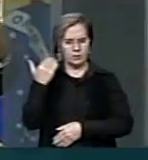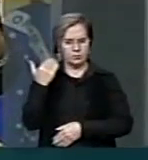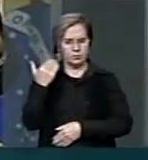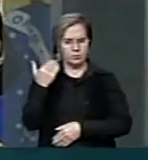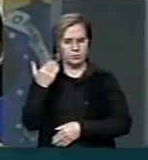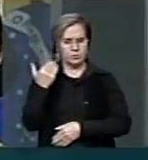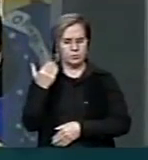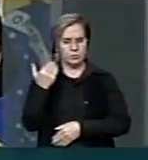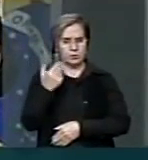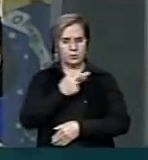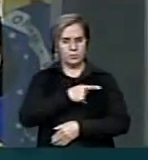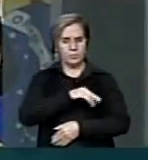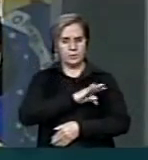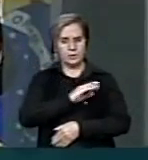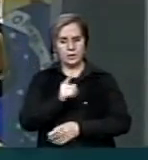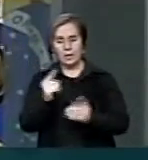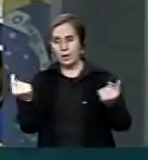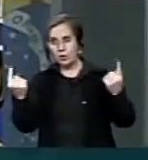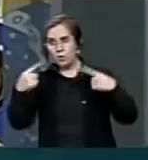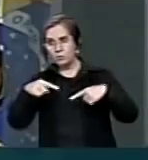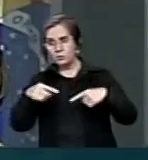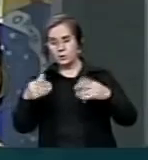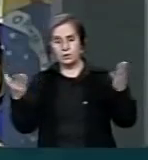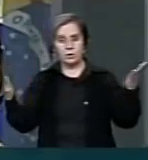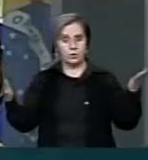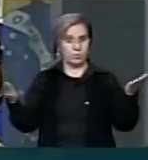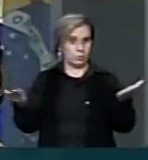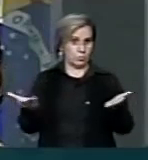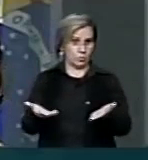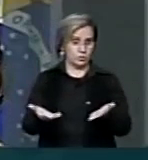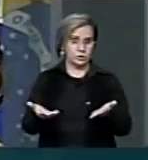contrário ao orçamento impositivo. Hoje,